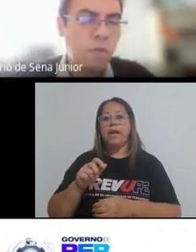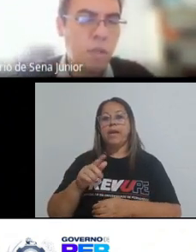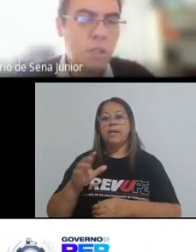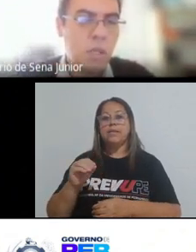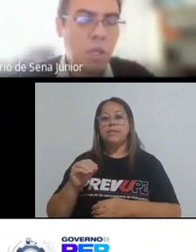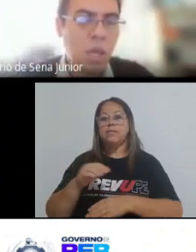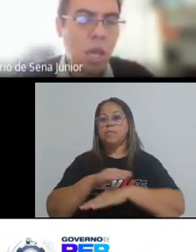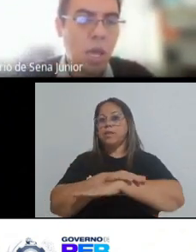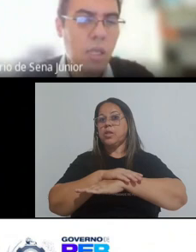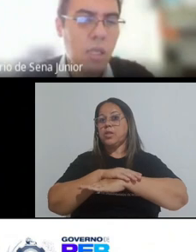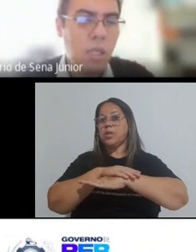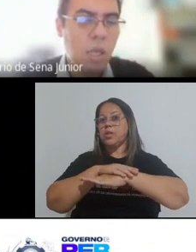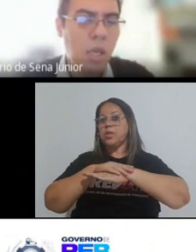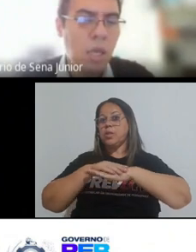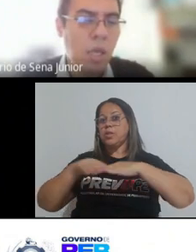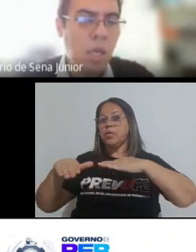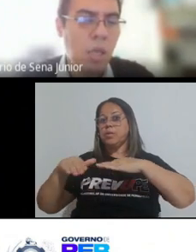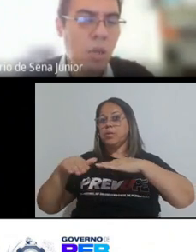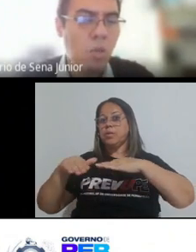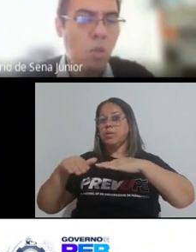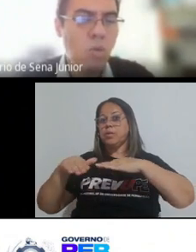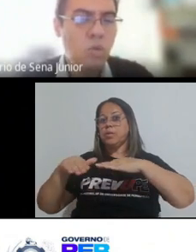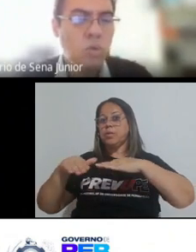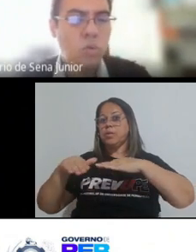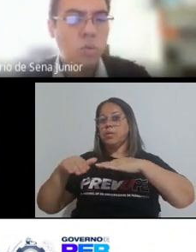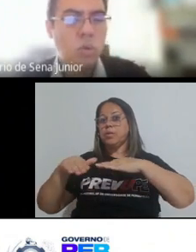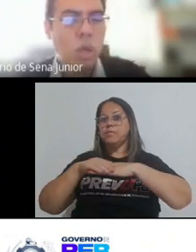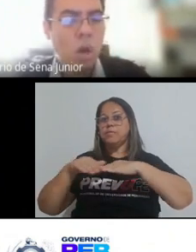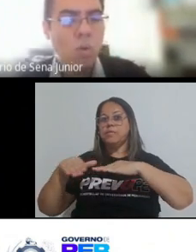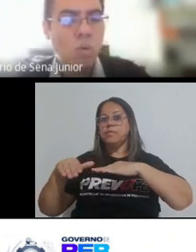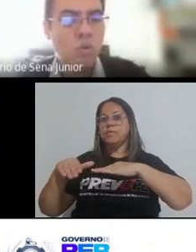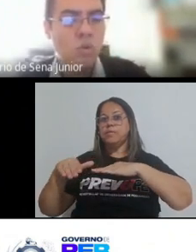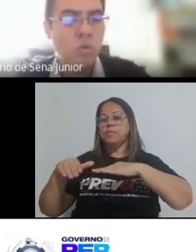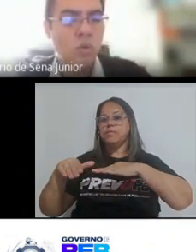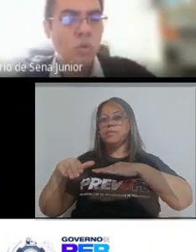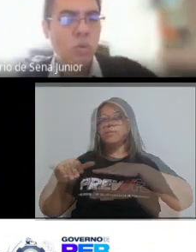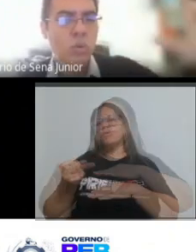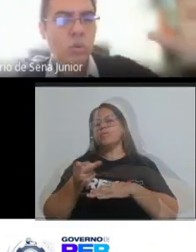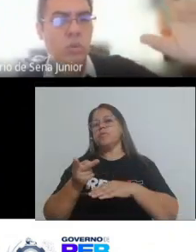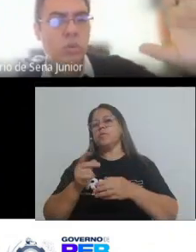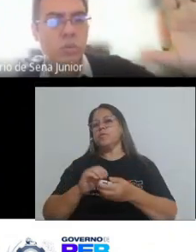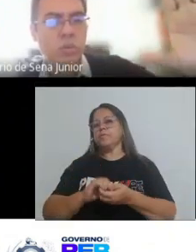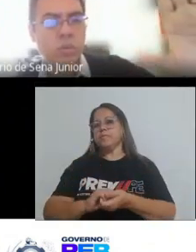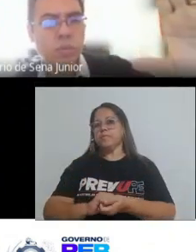superfície do conjunto ao conjunto